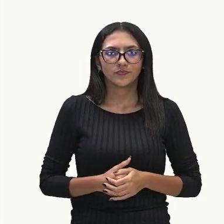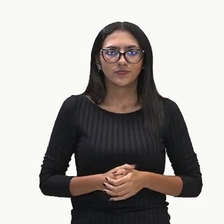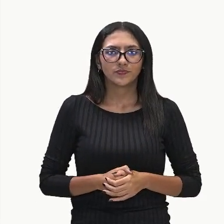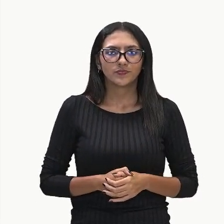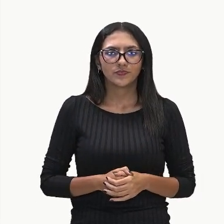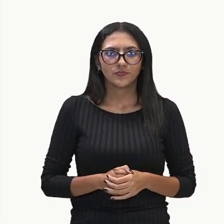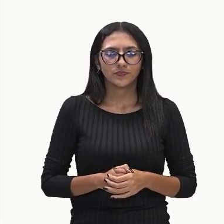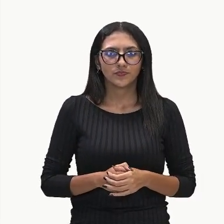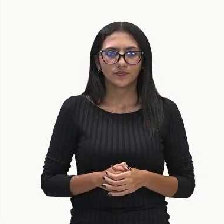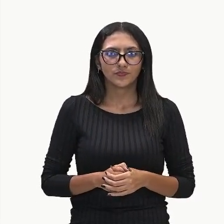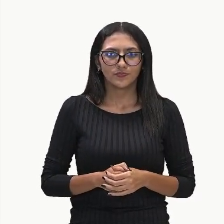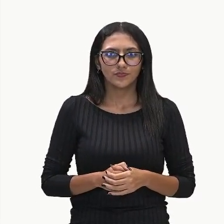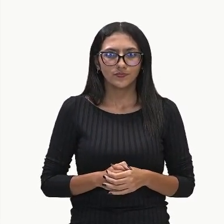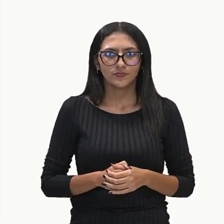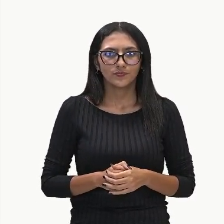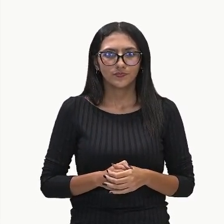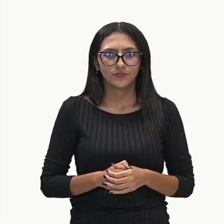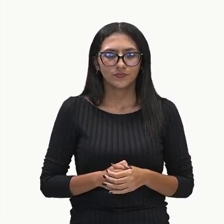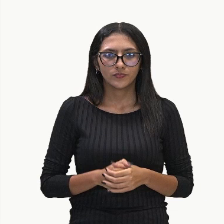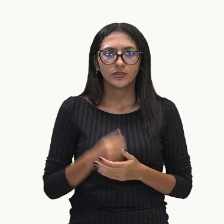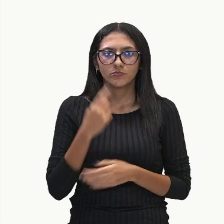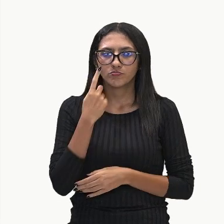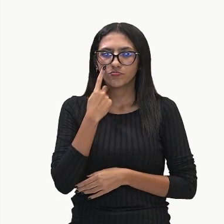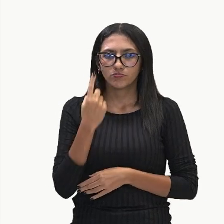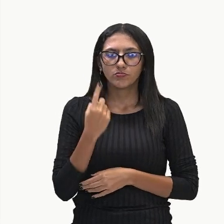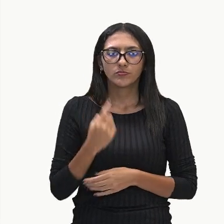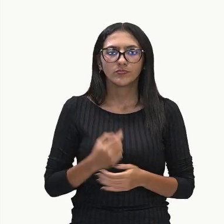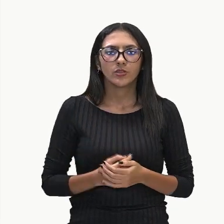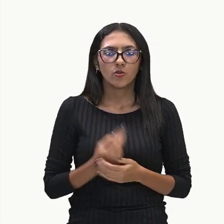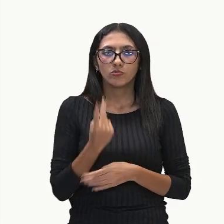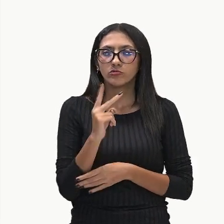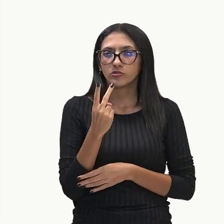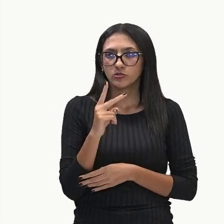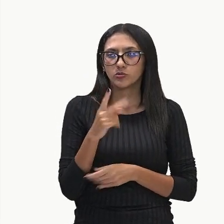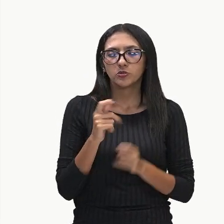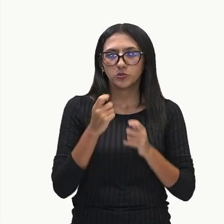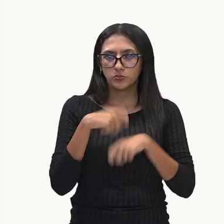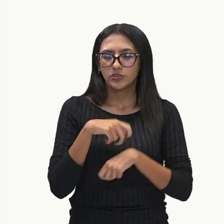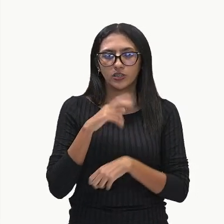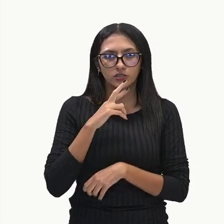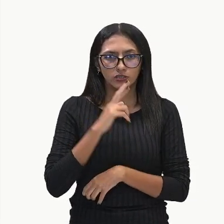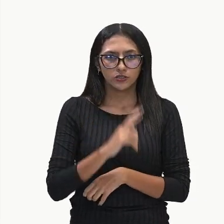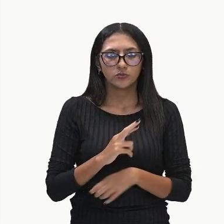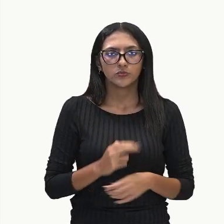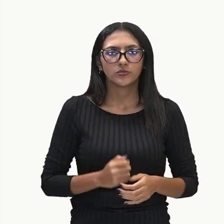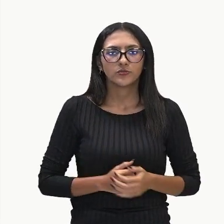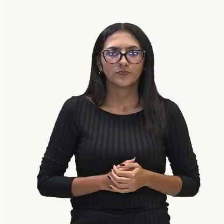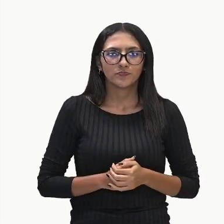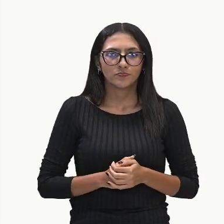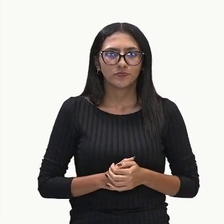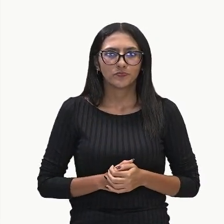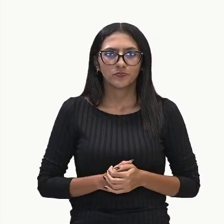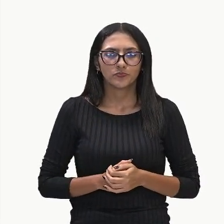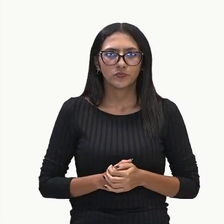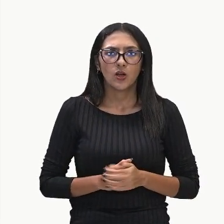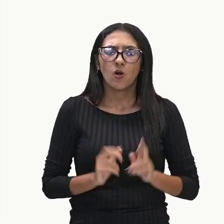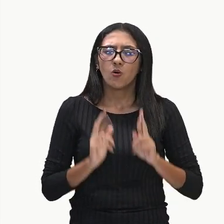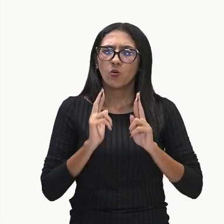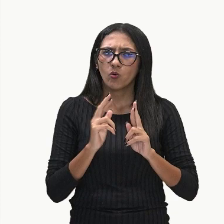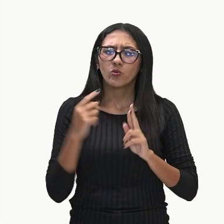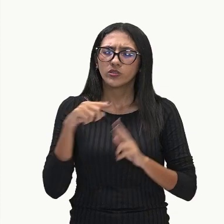X igual a 0 e x igual a menos 2. Com certeza você já sentiu aí, não